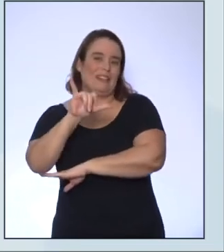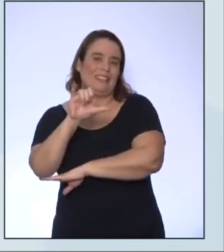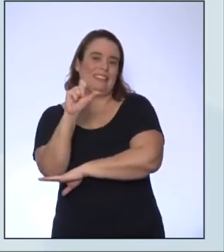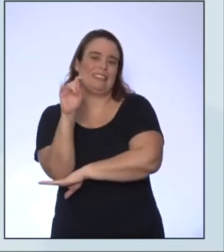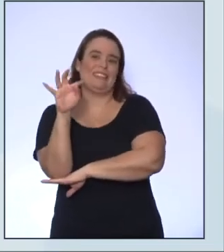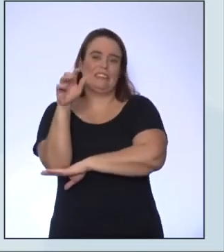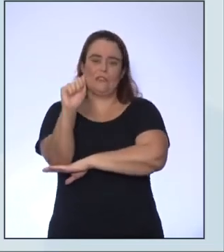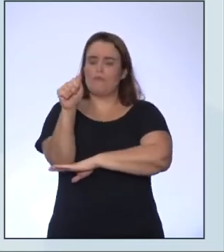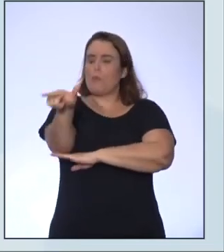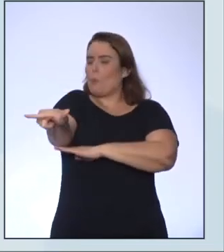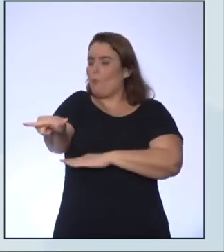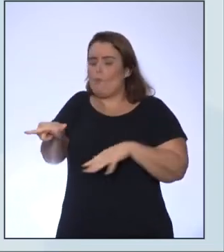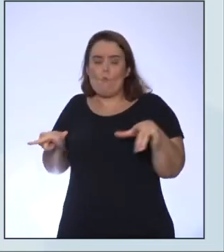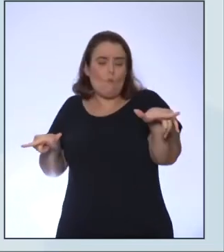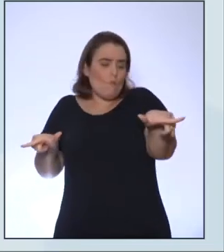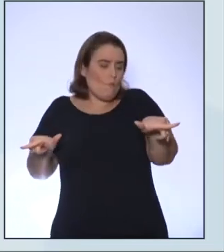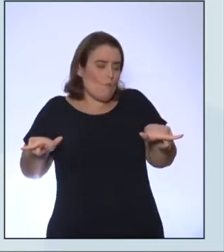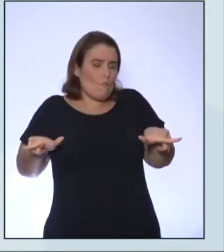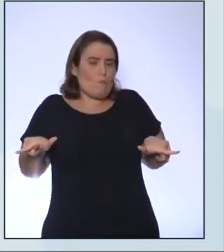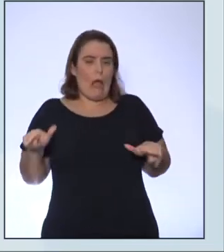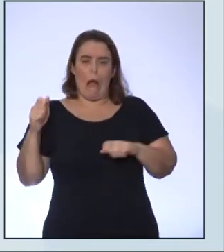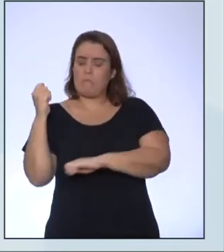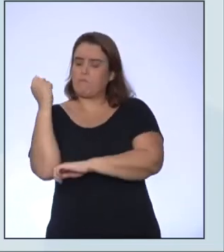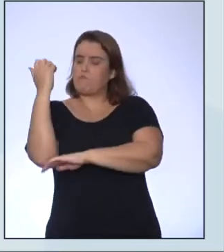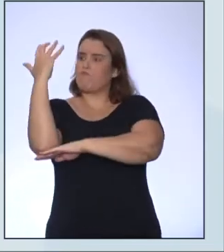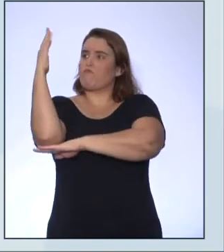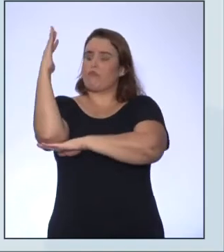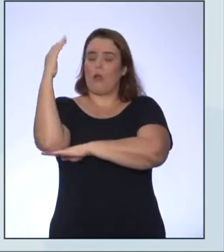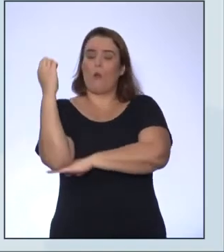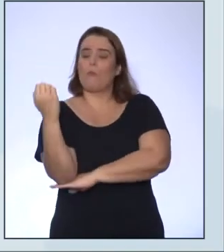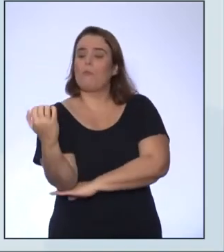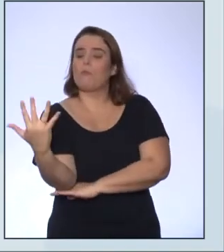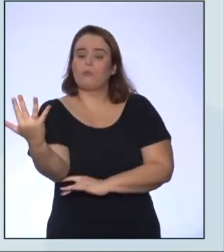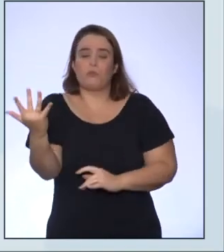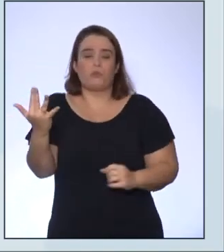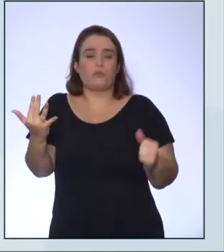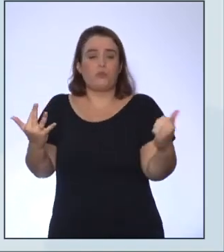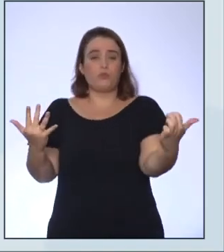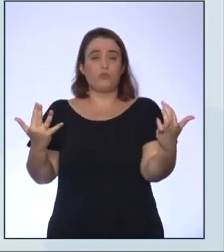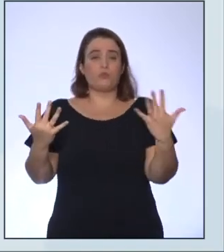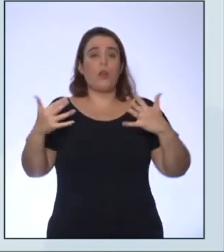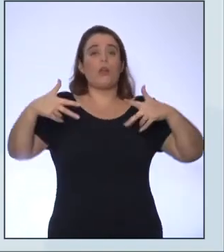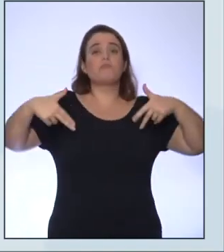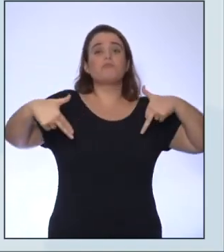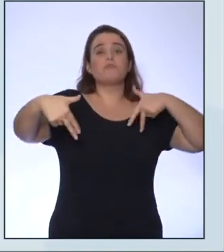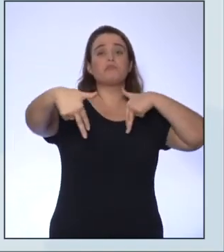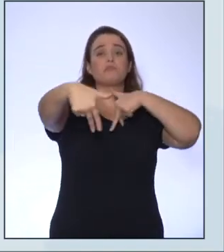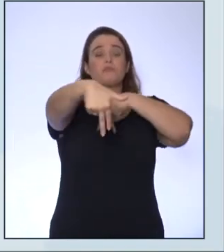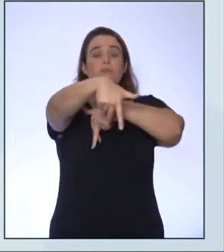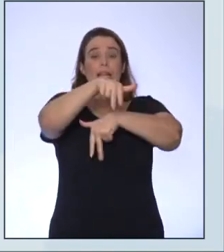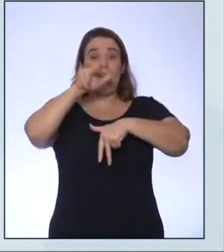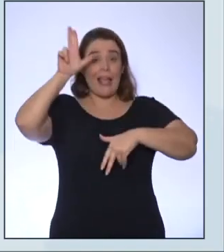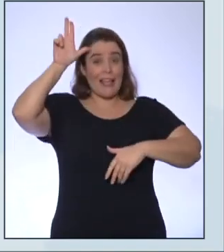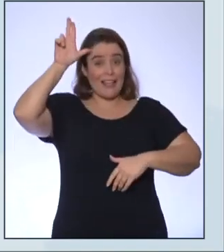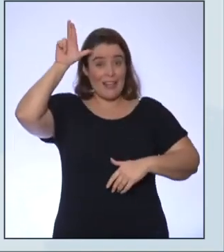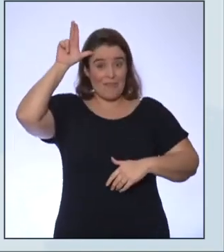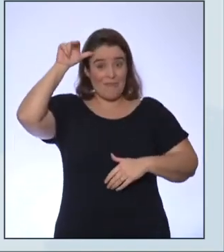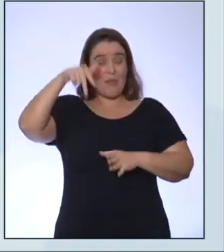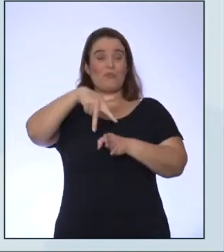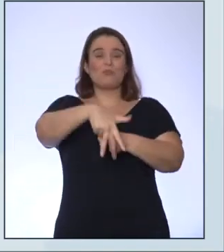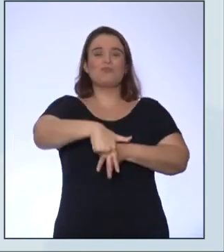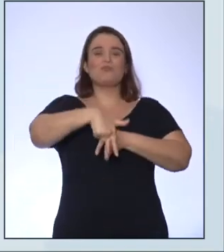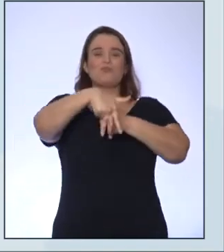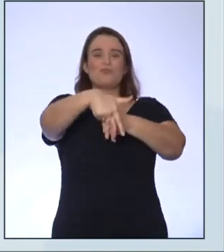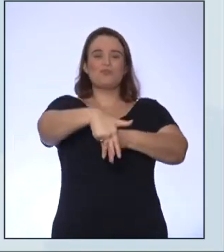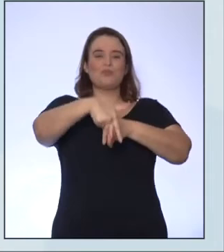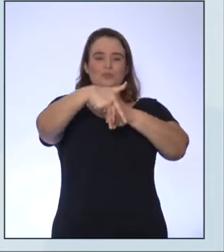plantas, árvores, pessoas circulando, principalmente a cavalo ou dentro de carruagens,